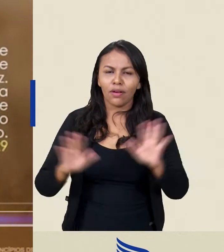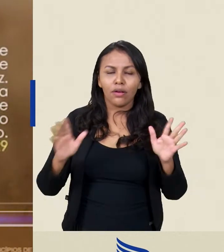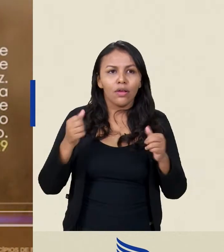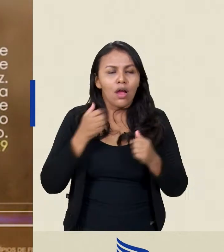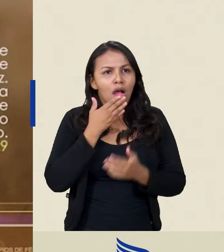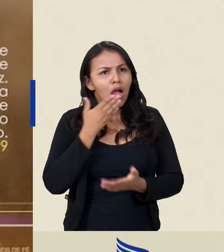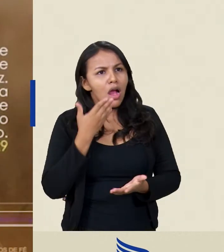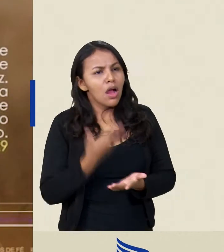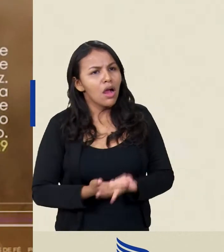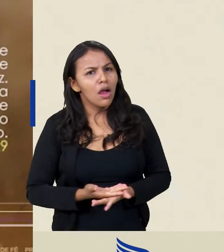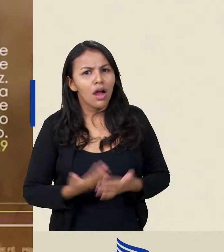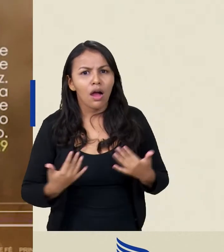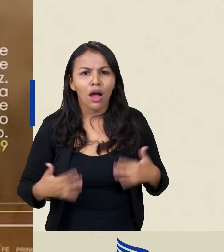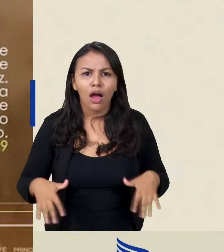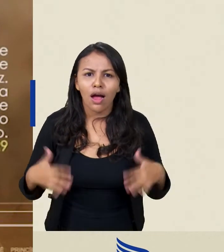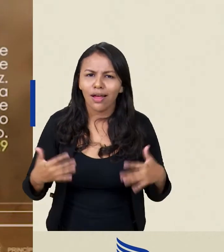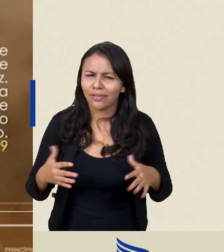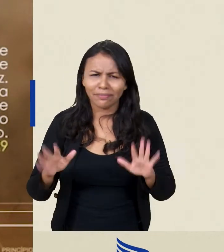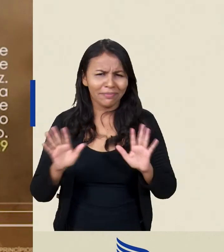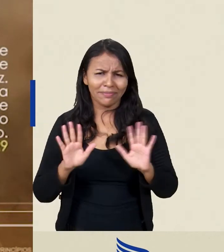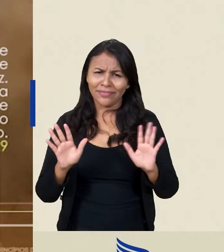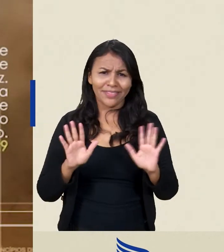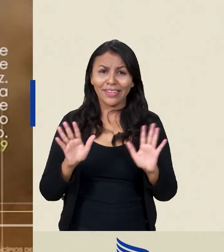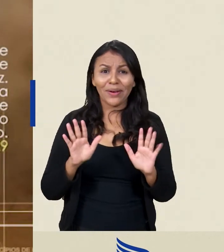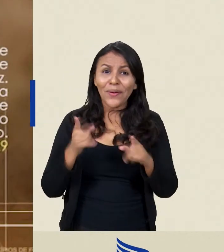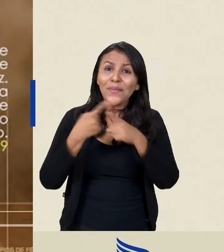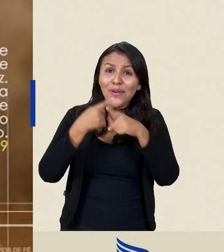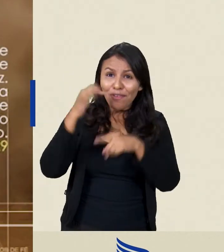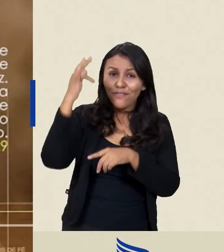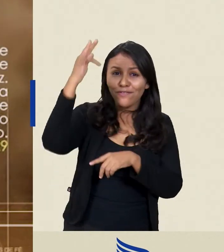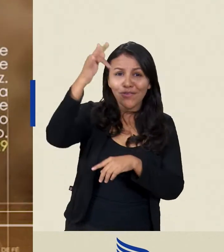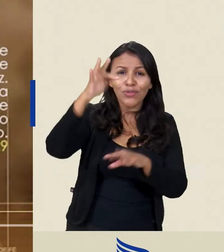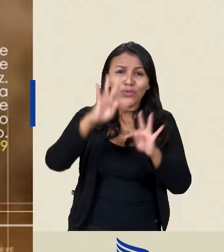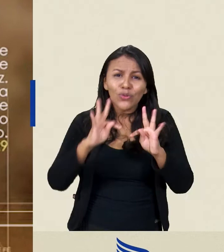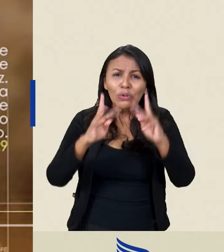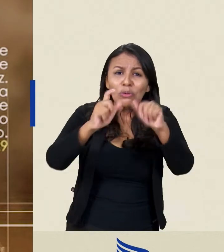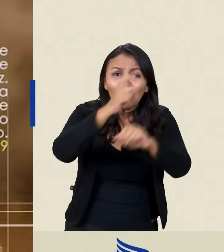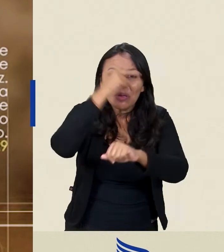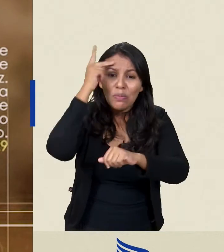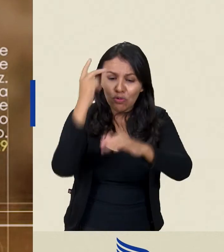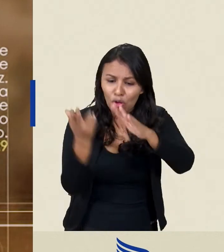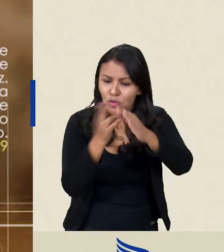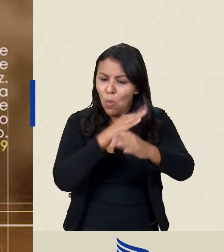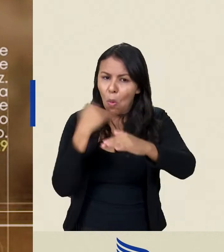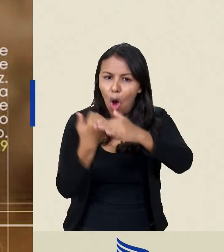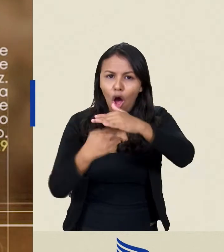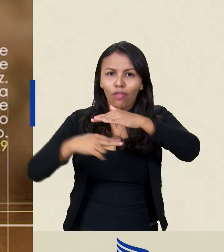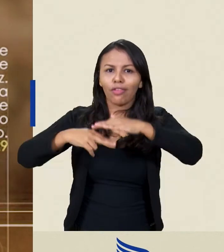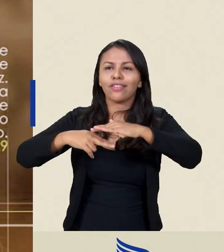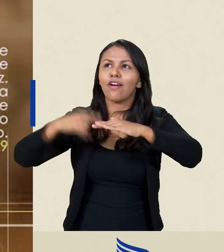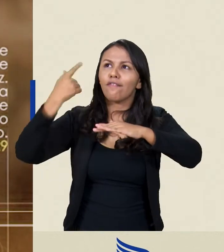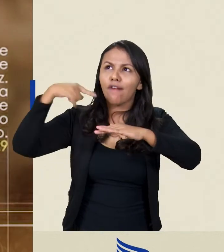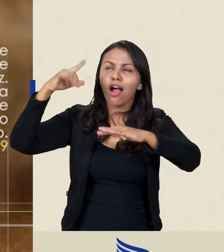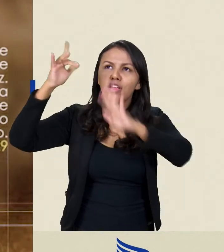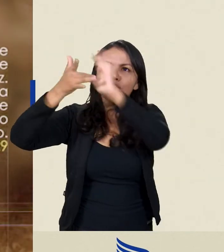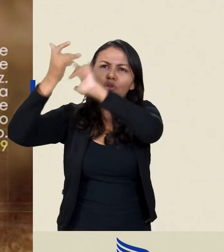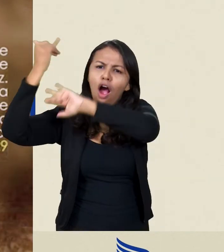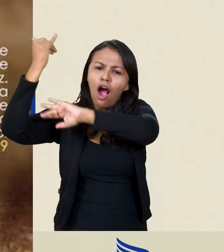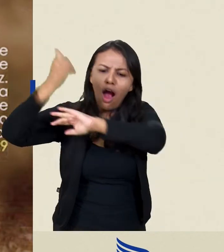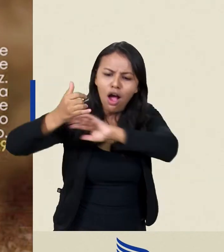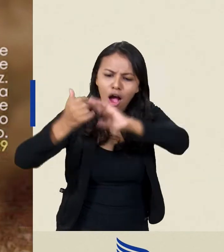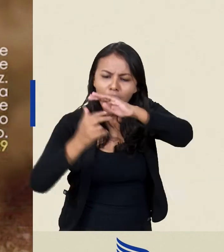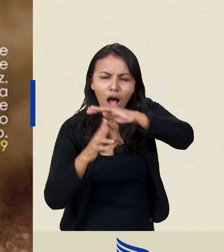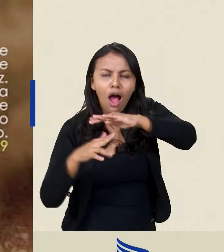maravilheis disso, porque vem a hora em que todos os que estão nos sepulcros ouvirão a sua voz. E os que fizeram o